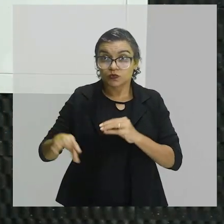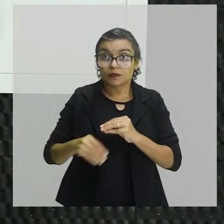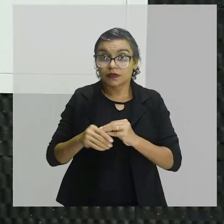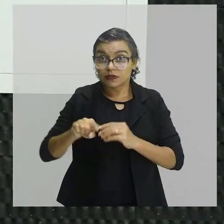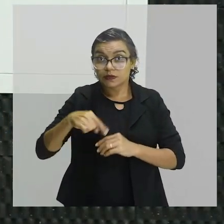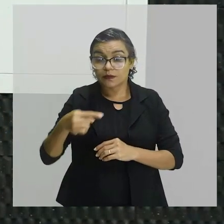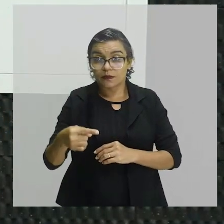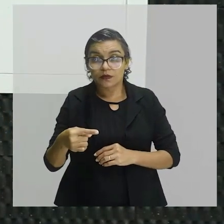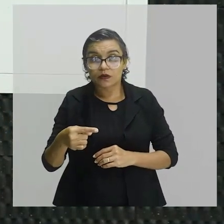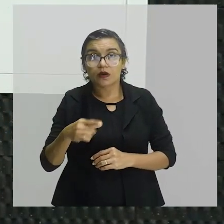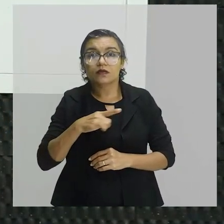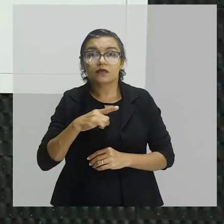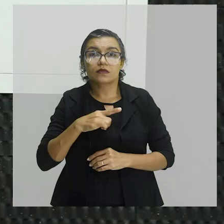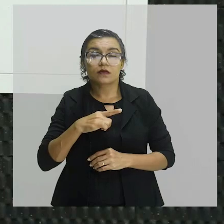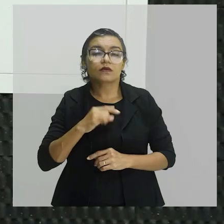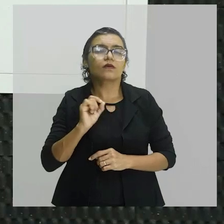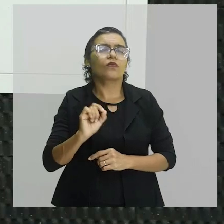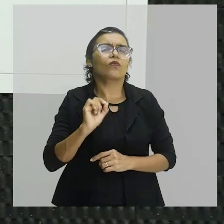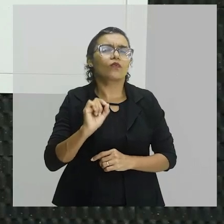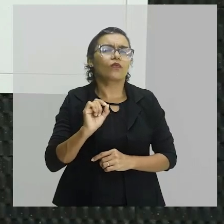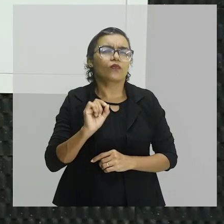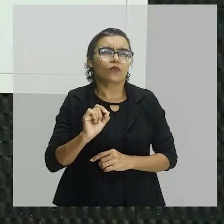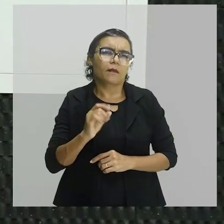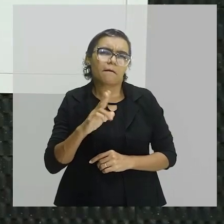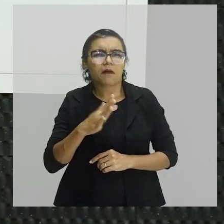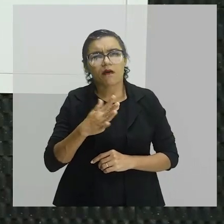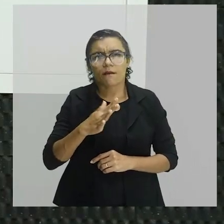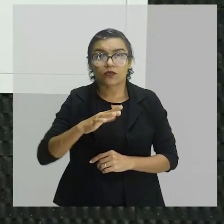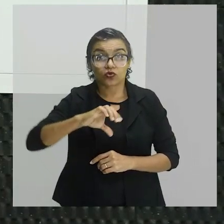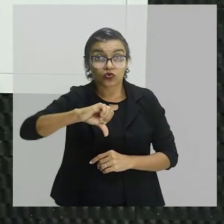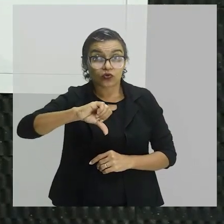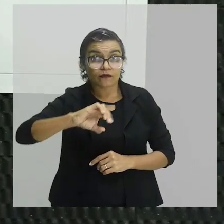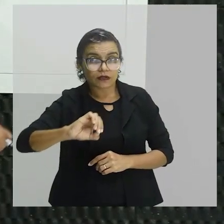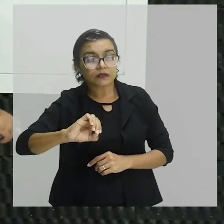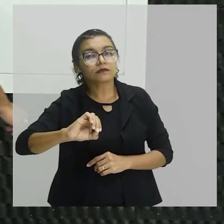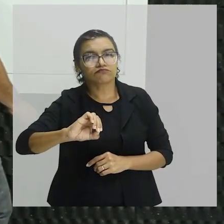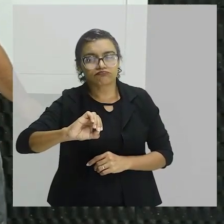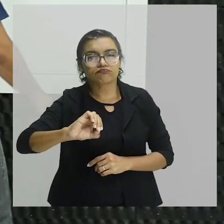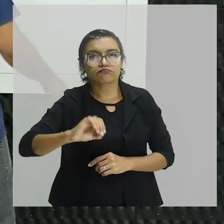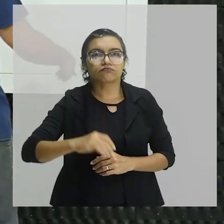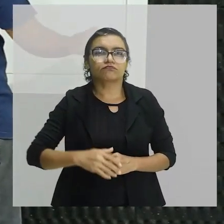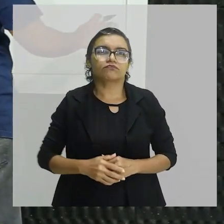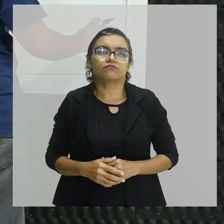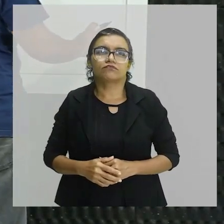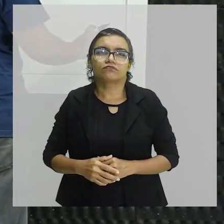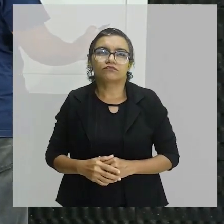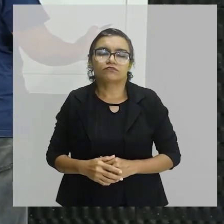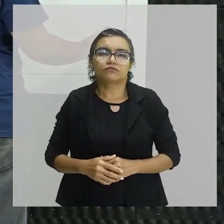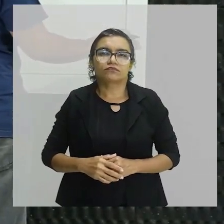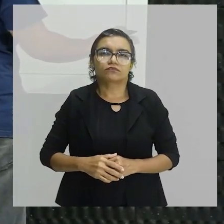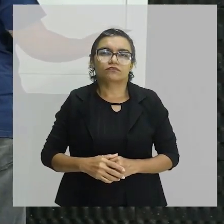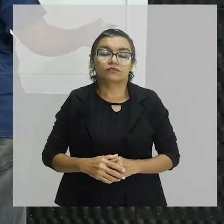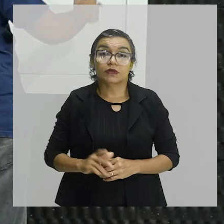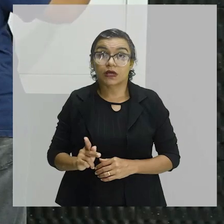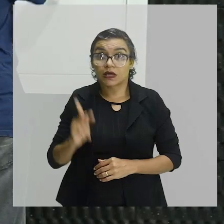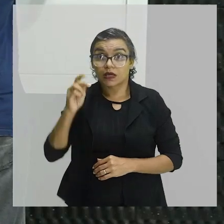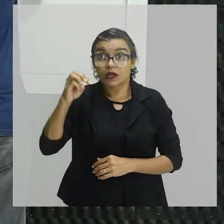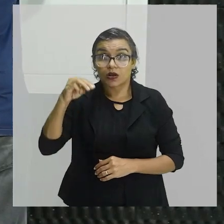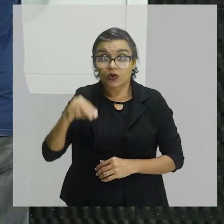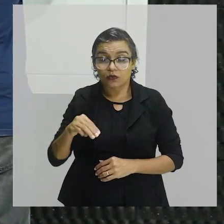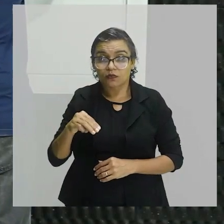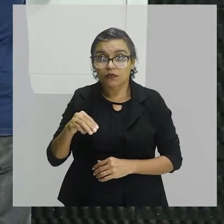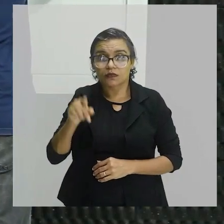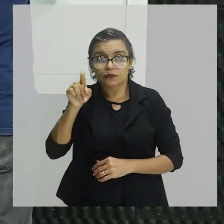isso vai dar mais ou menos na casa dos 90, né? 90 quilômetros por hora, tá